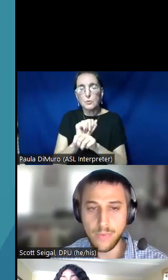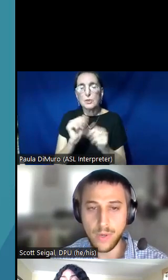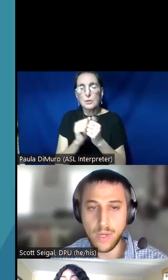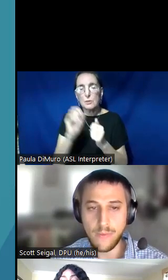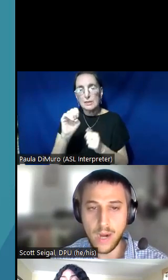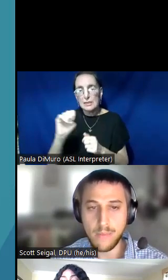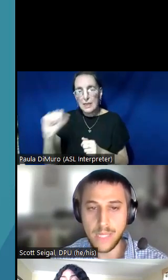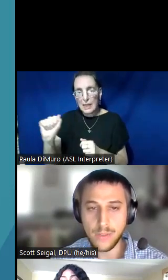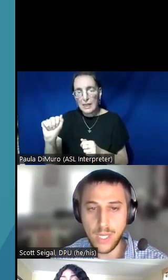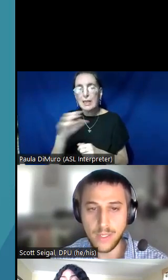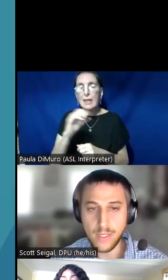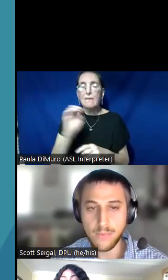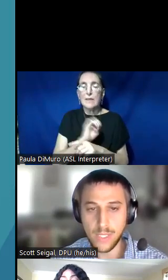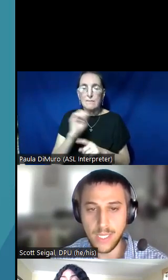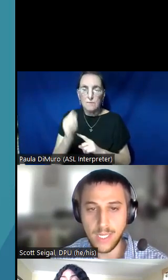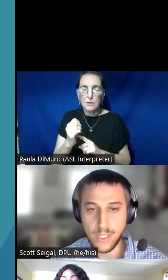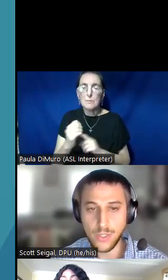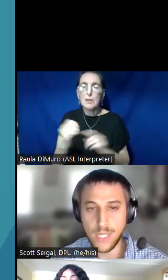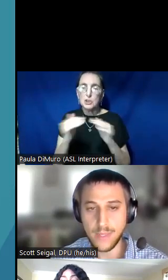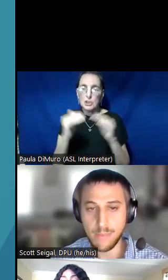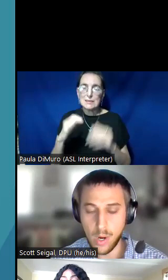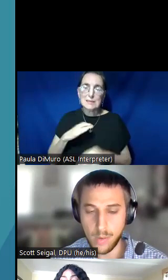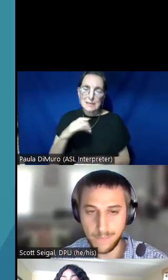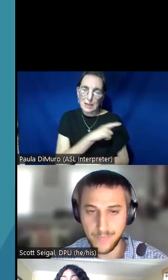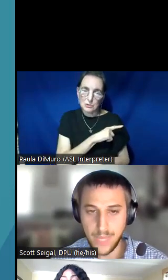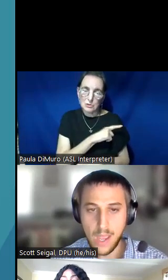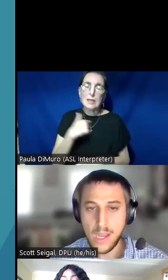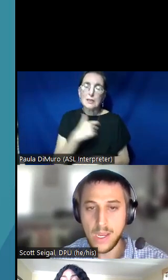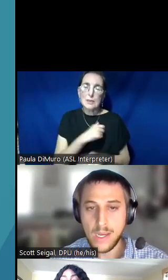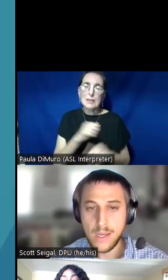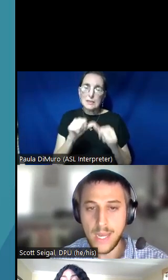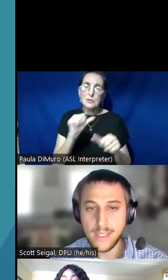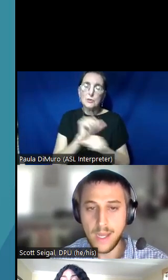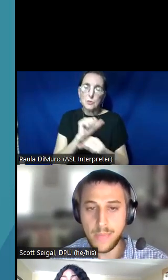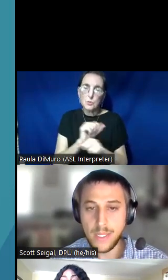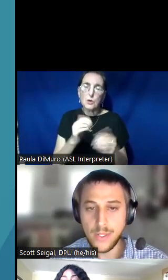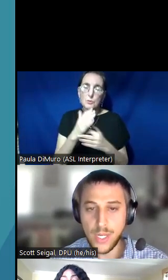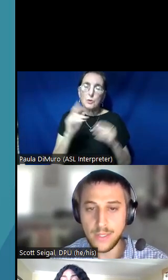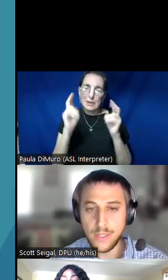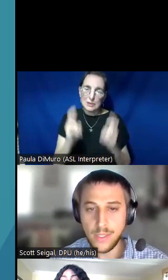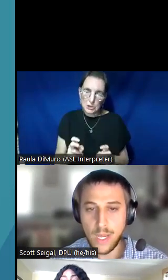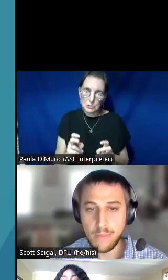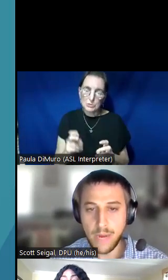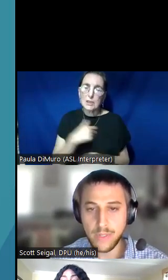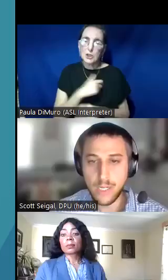e feliz, né, continua a trabalhar nos problemas de